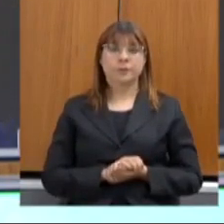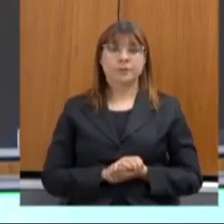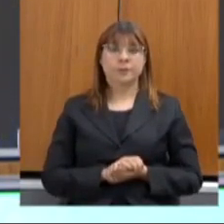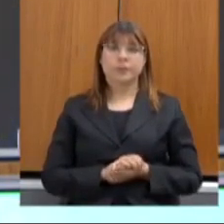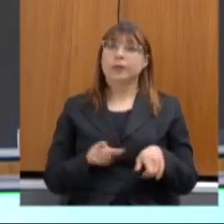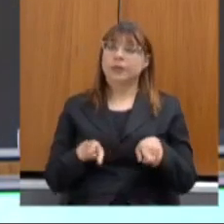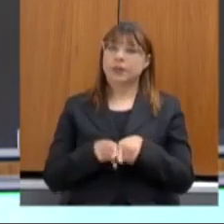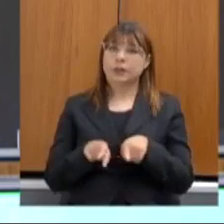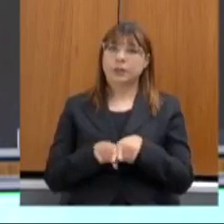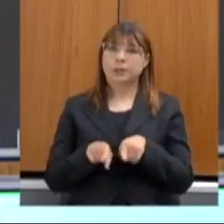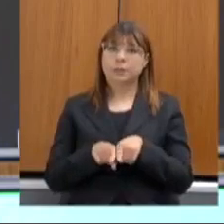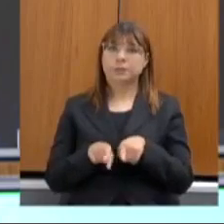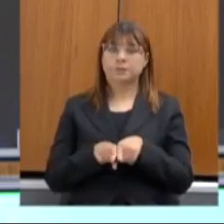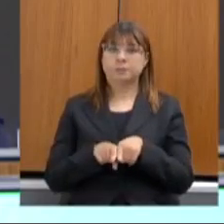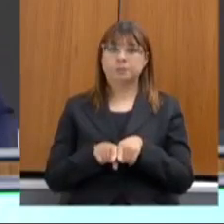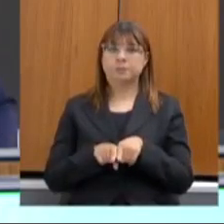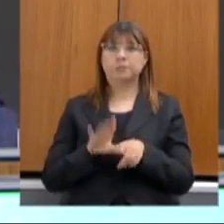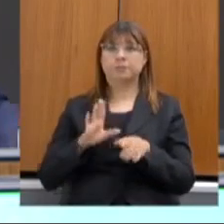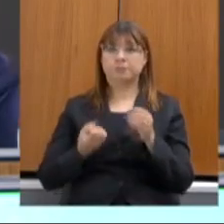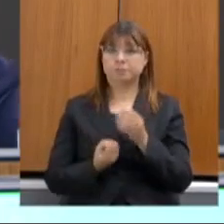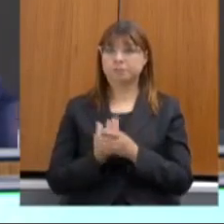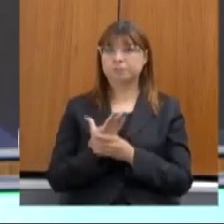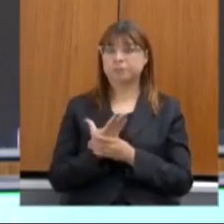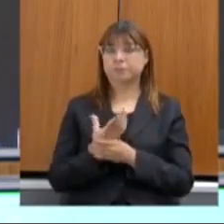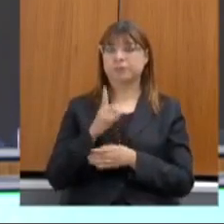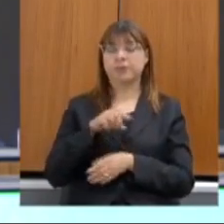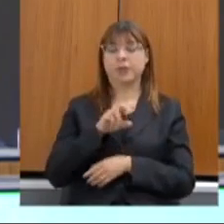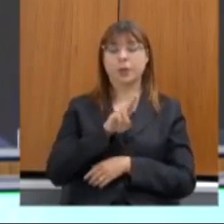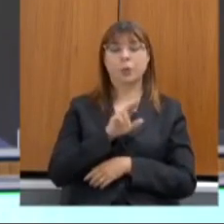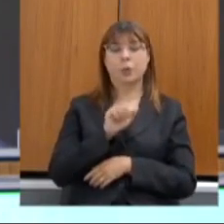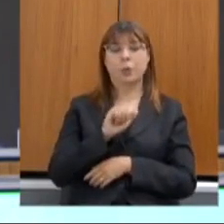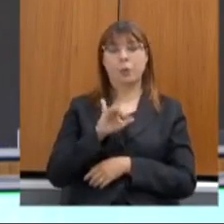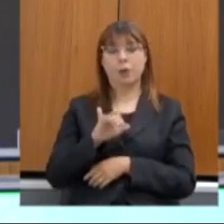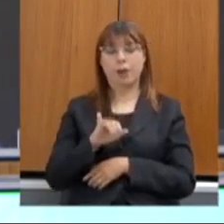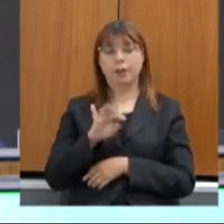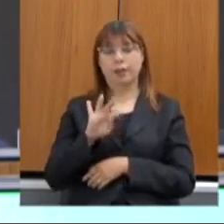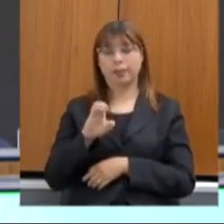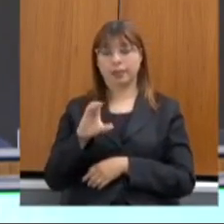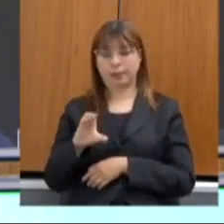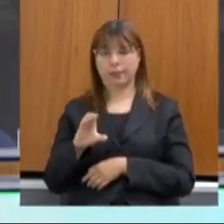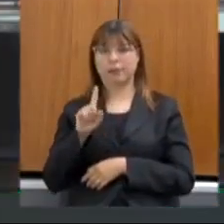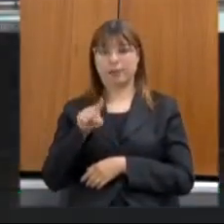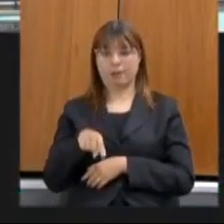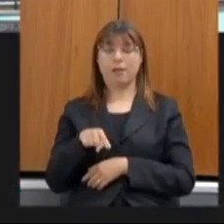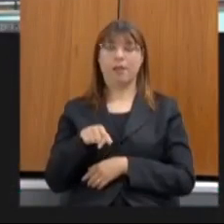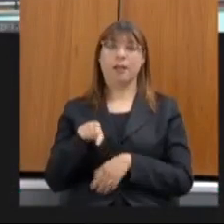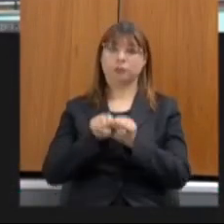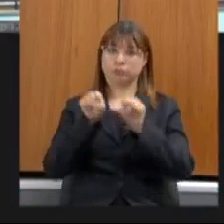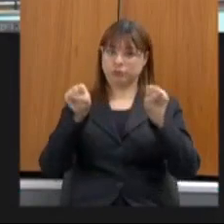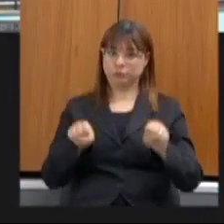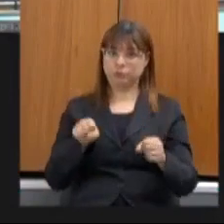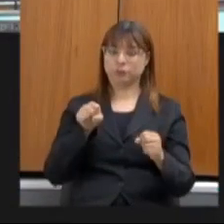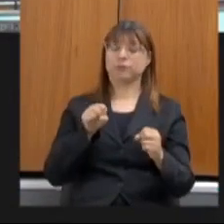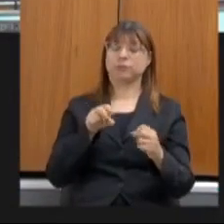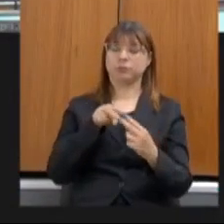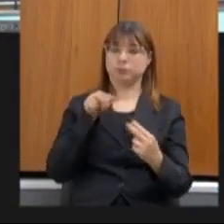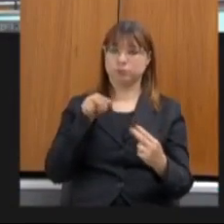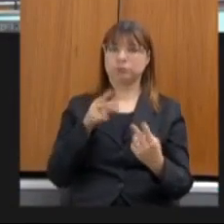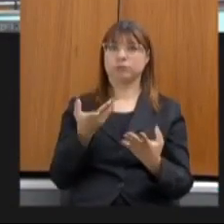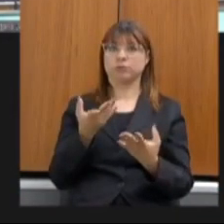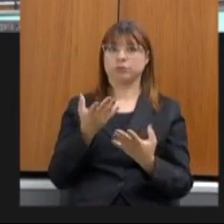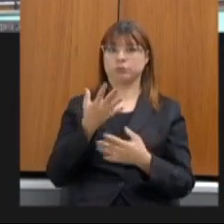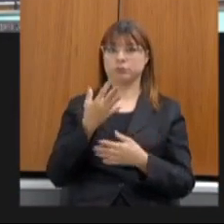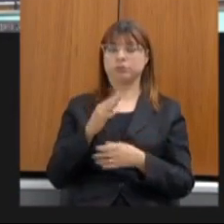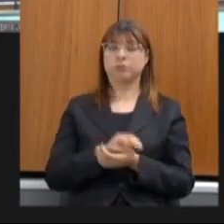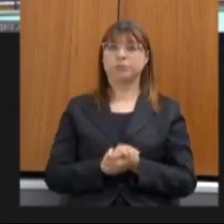os exames também aplicação da plataforma uaitec não é a plataforma online oferecemos da culinária na